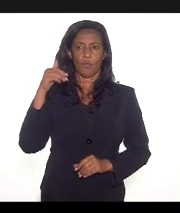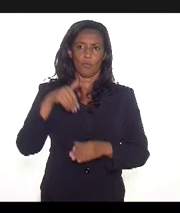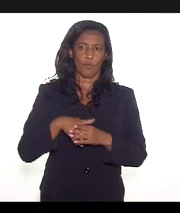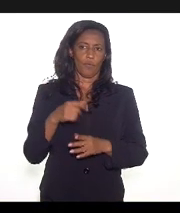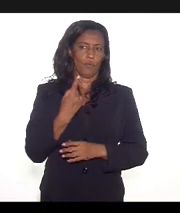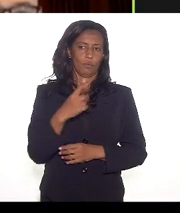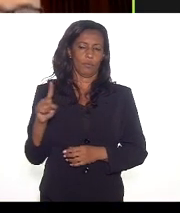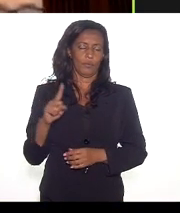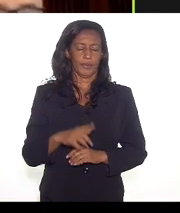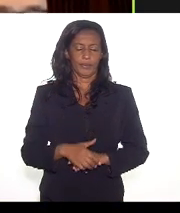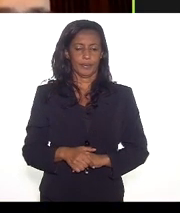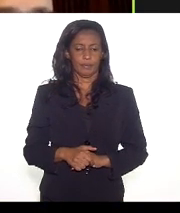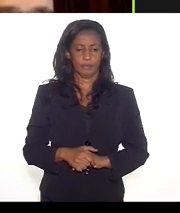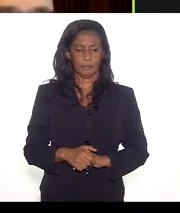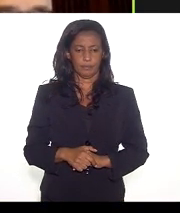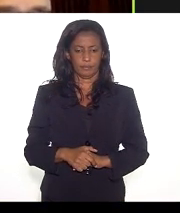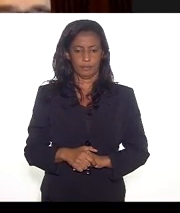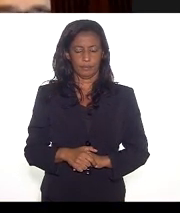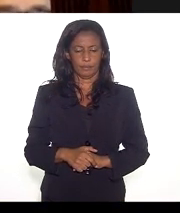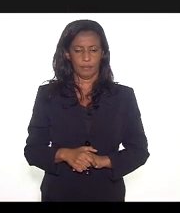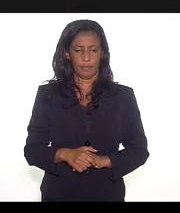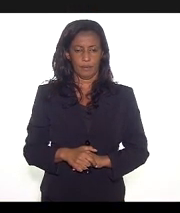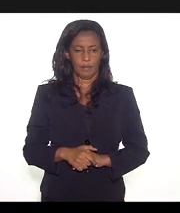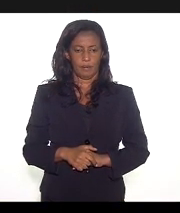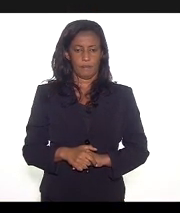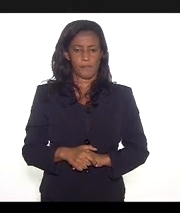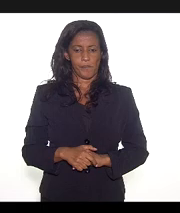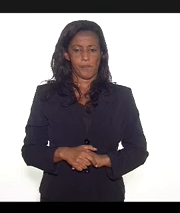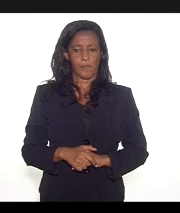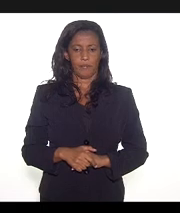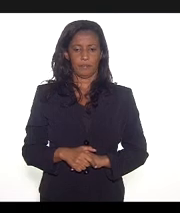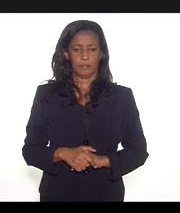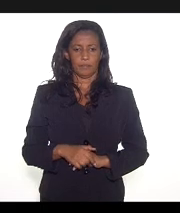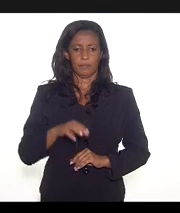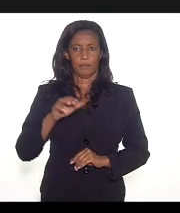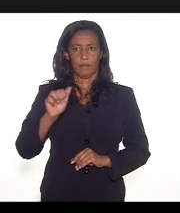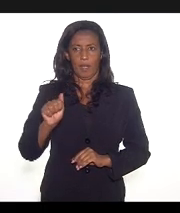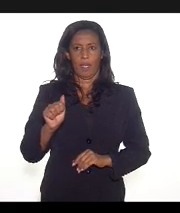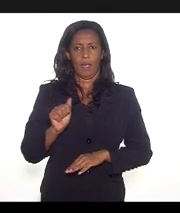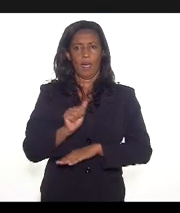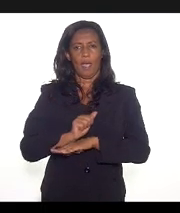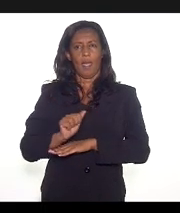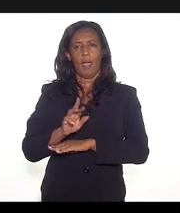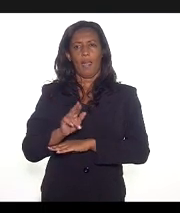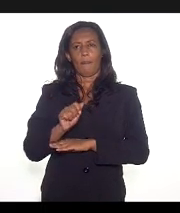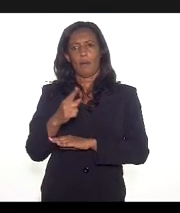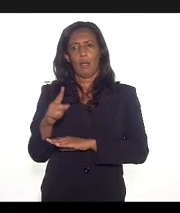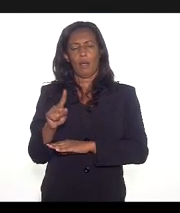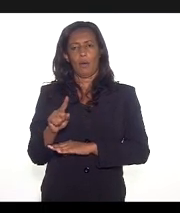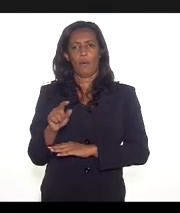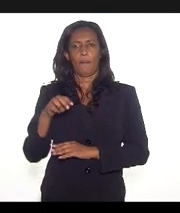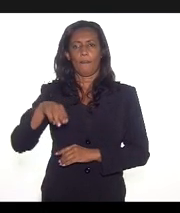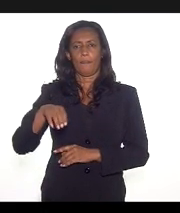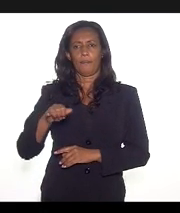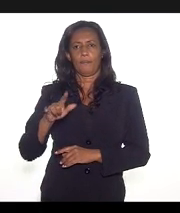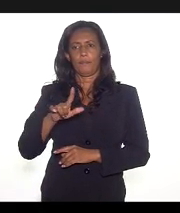ao destaque, senhor presidente. Voto não, deputado Márcio Pacheco. Deputado Marcos Abraão. Deputado Marcos